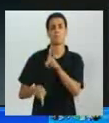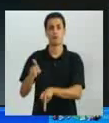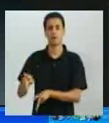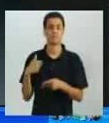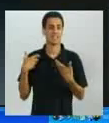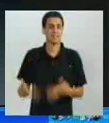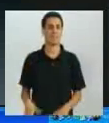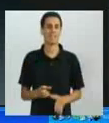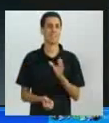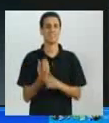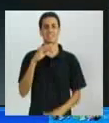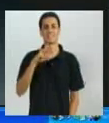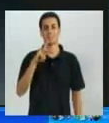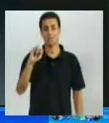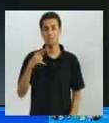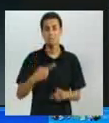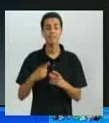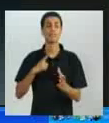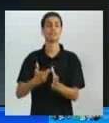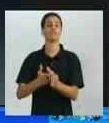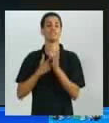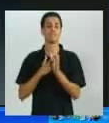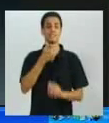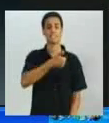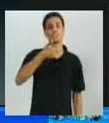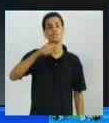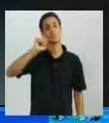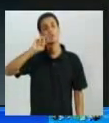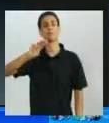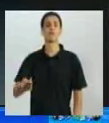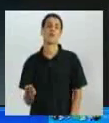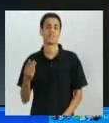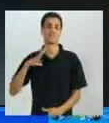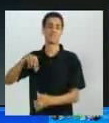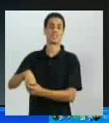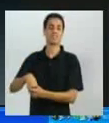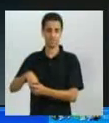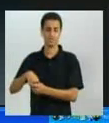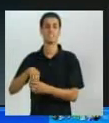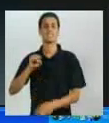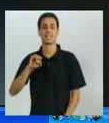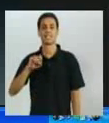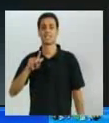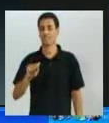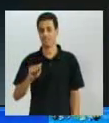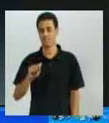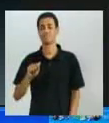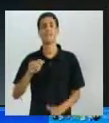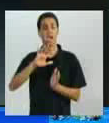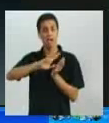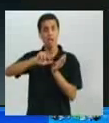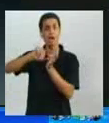de aproximadamente 118 milhões que está colocado lá no consórcio. Estão aí, senhores e senhoras, a corrupção